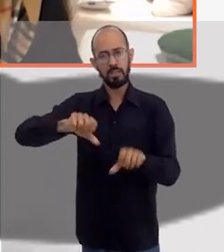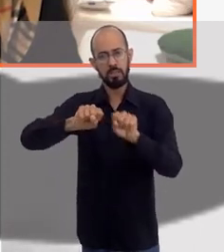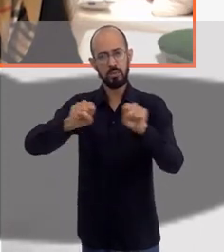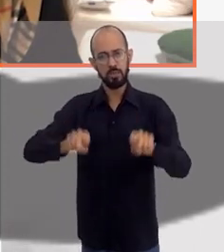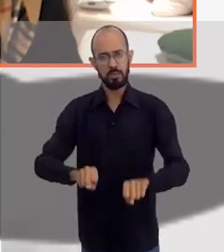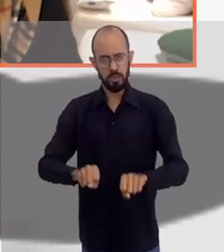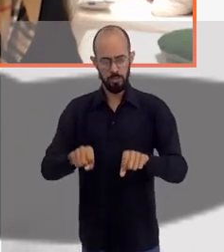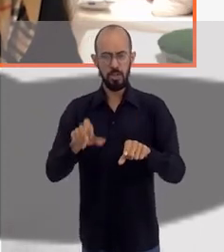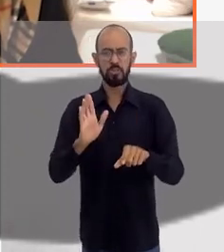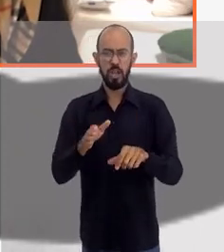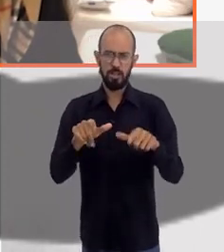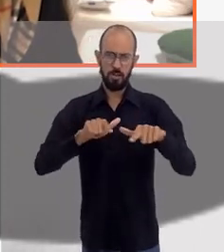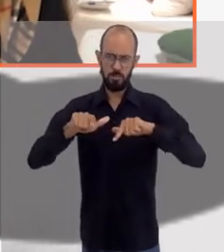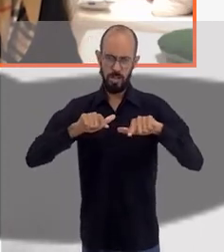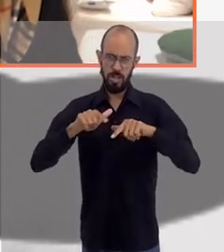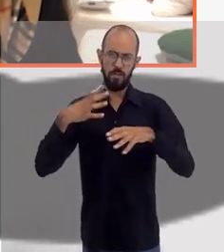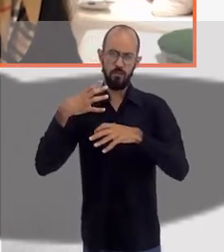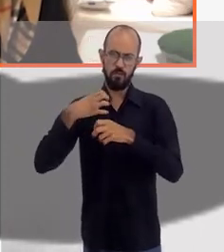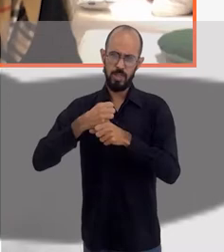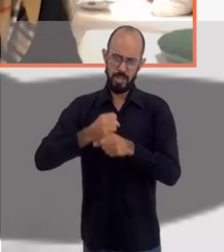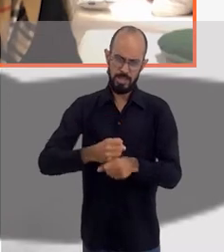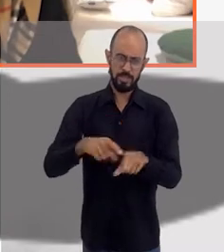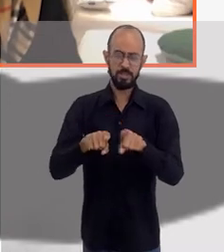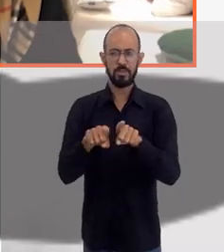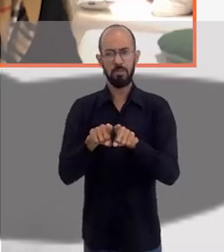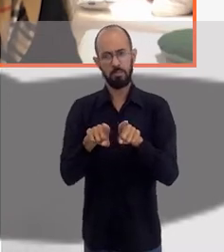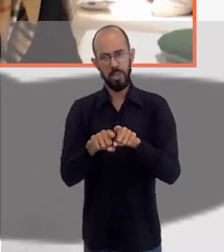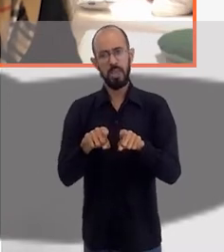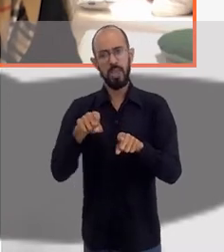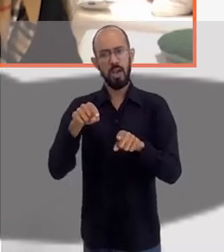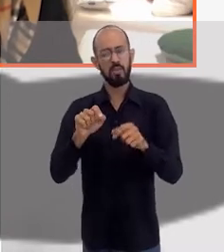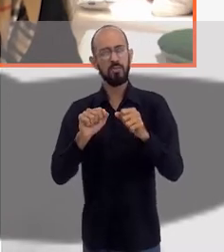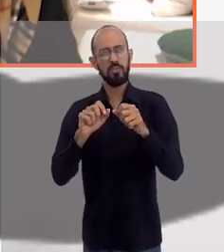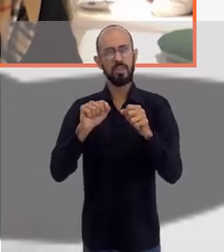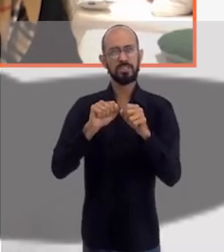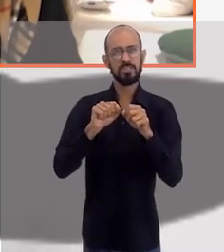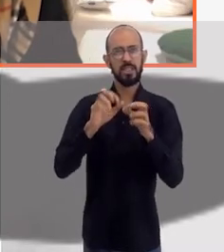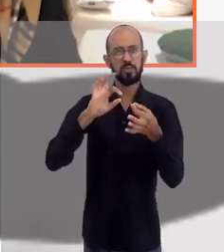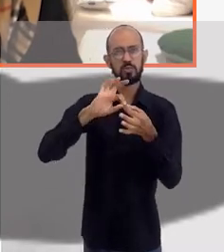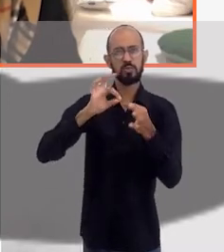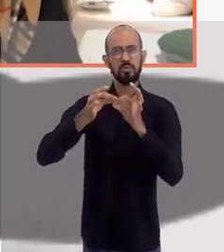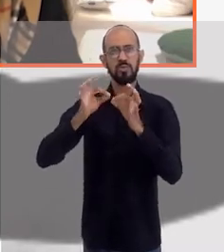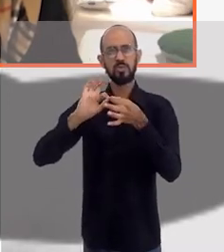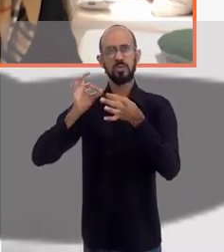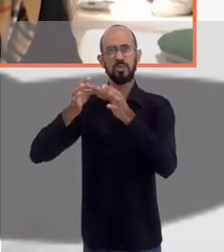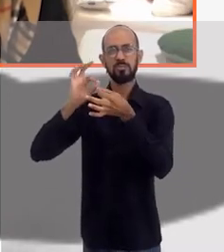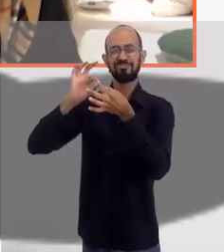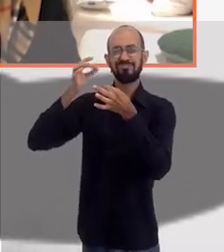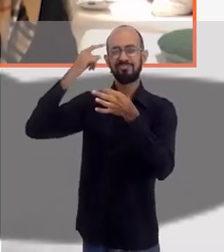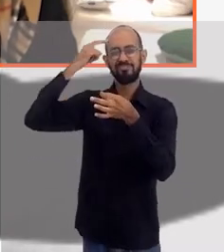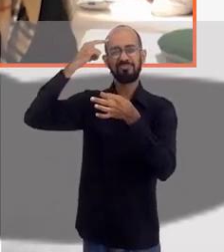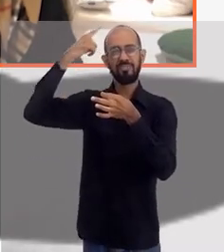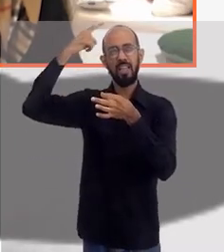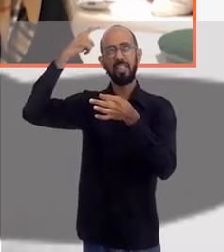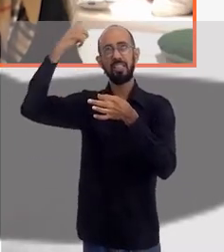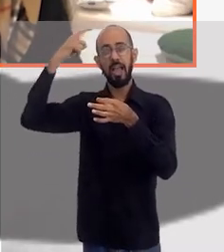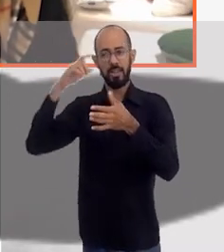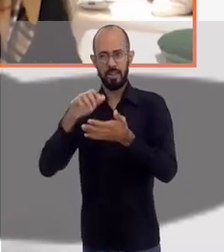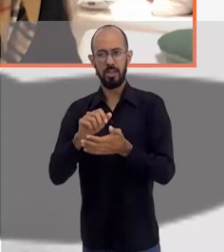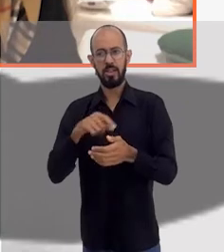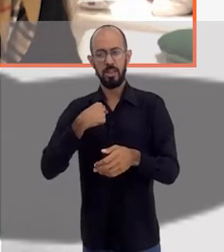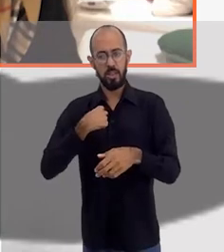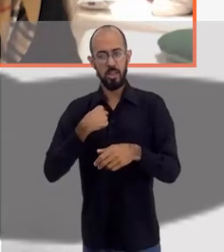há muito tempo na área de Finanças está bem claro isso vai conectando várias neurônios aqui eu gosto de ler gosto de